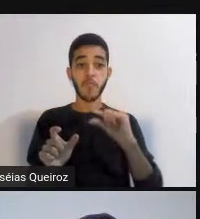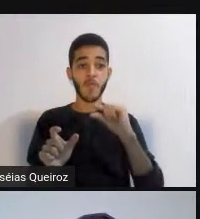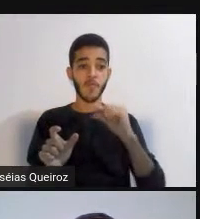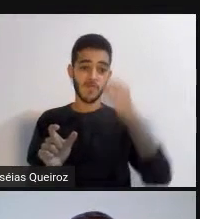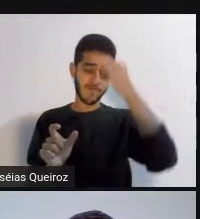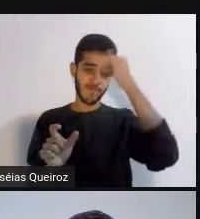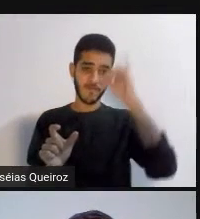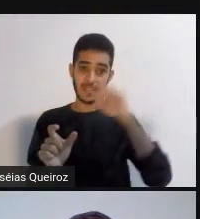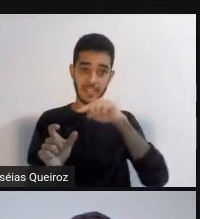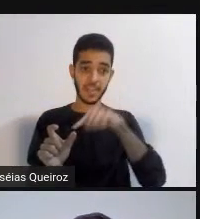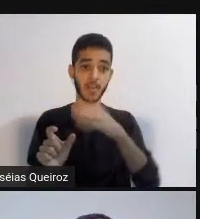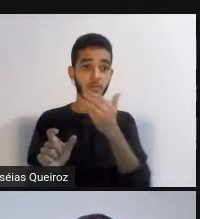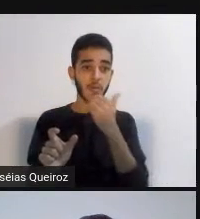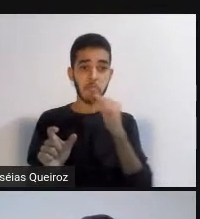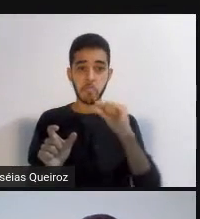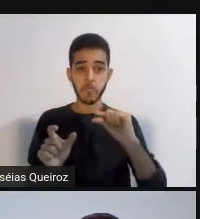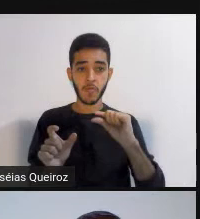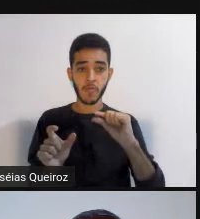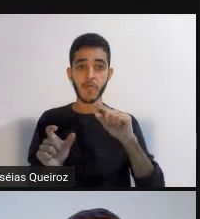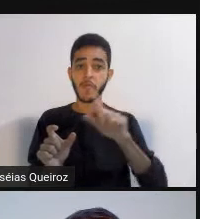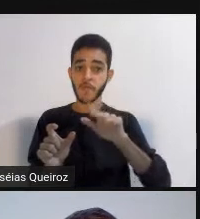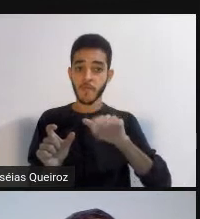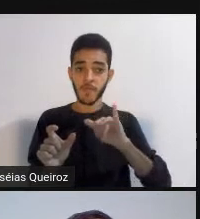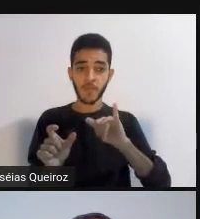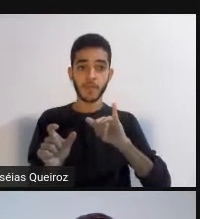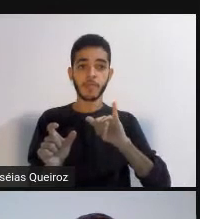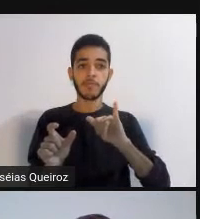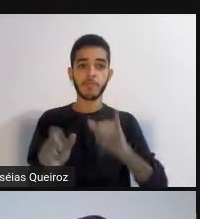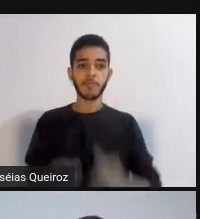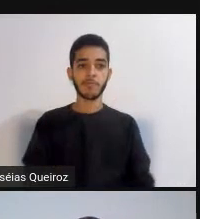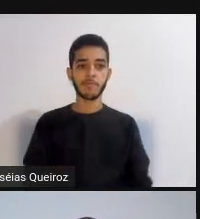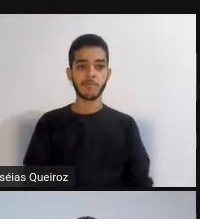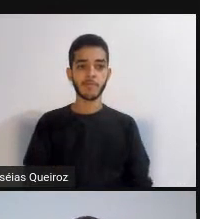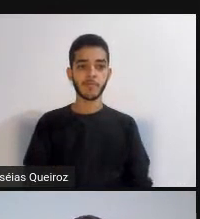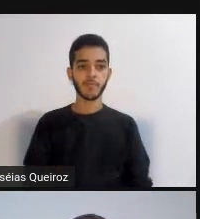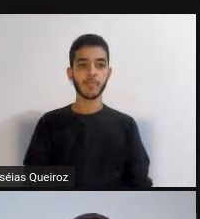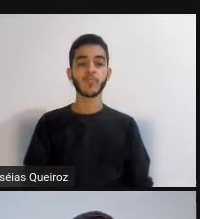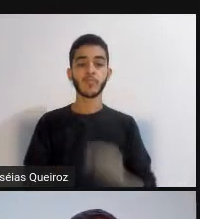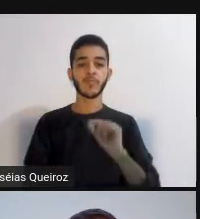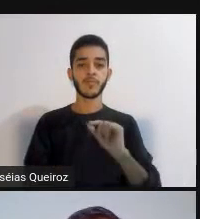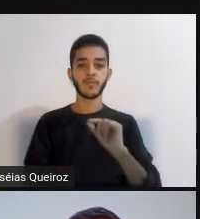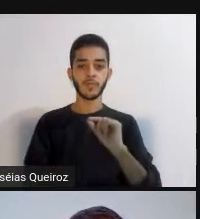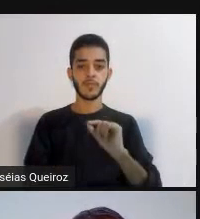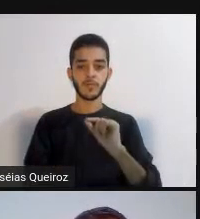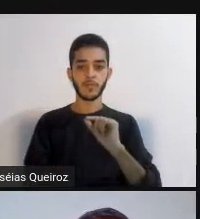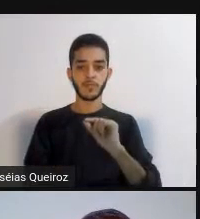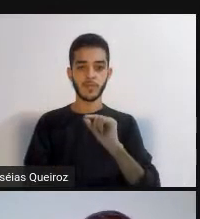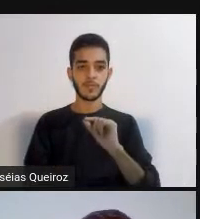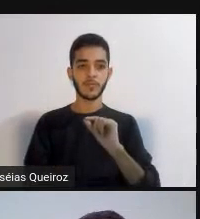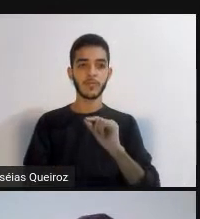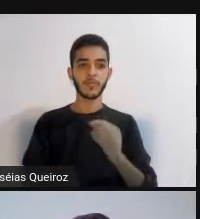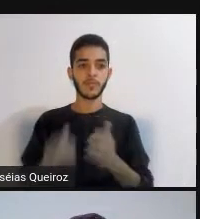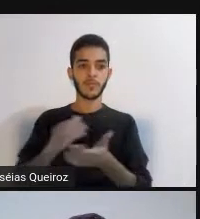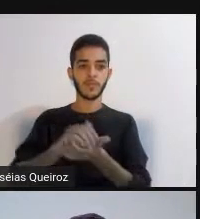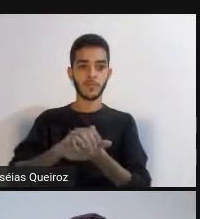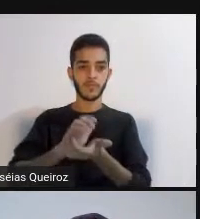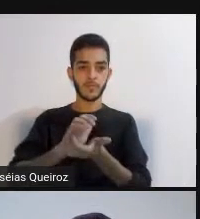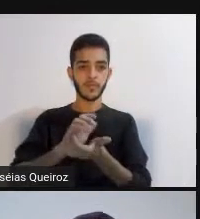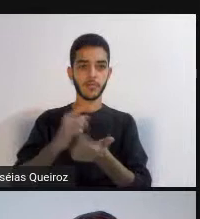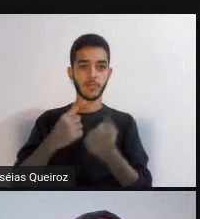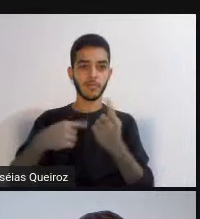ela consome menos alimentos, ela vai acabar perdendo peso e tendo uma diminuição na sua taxa de